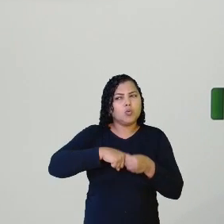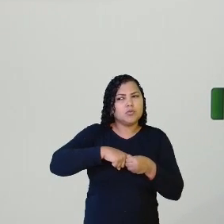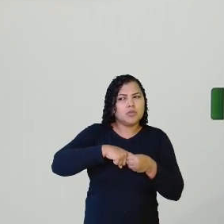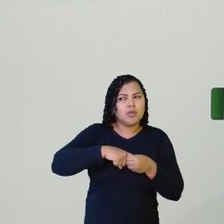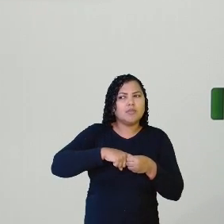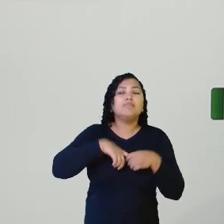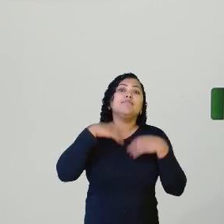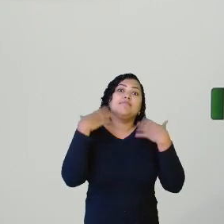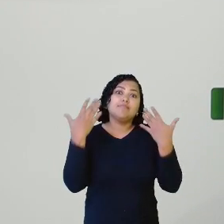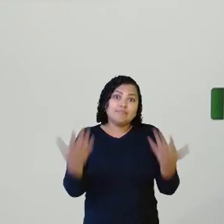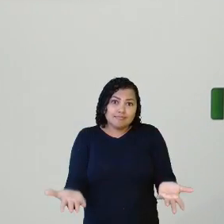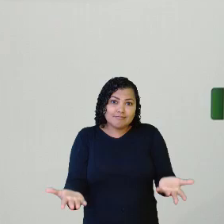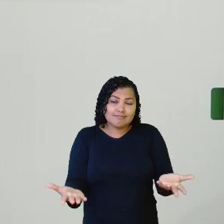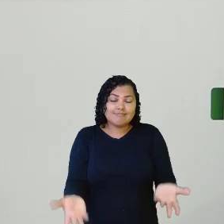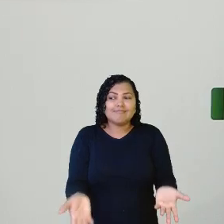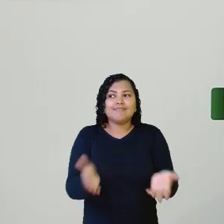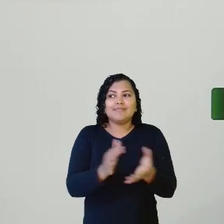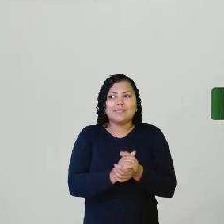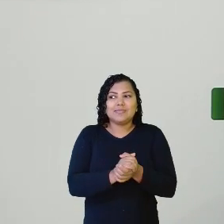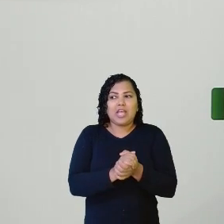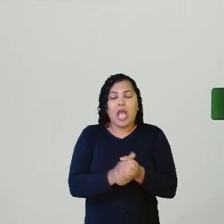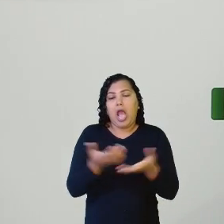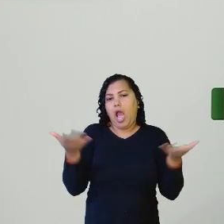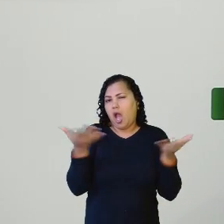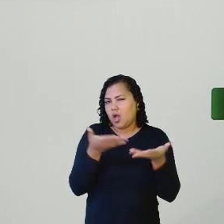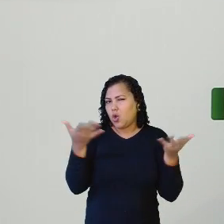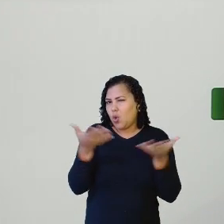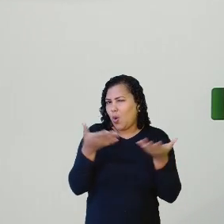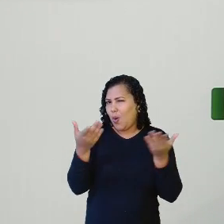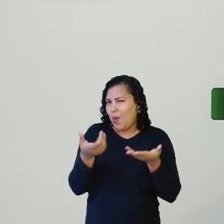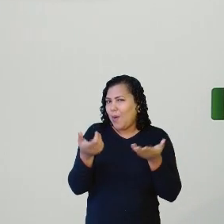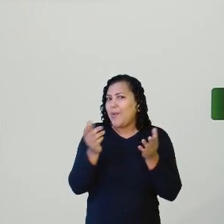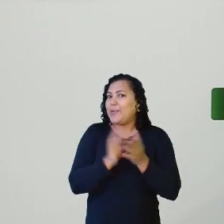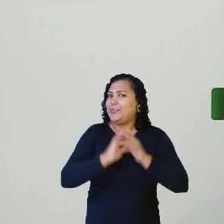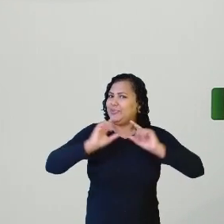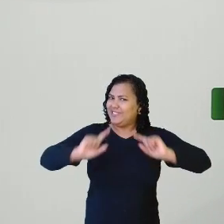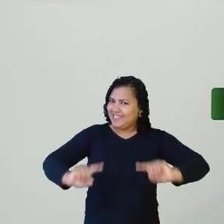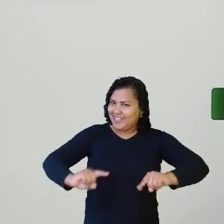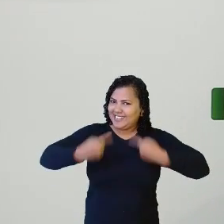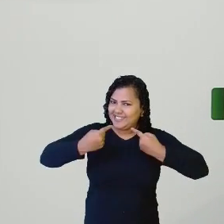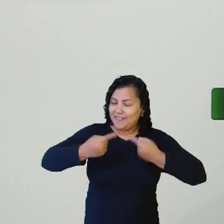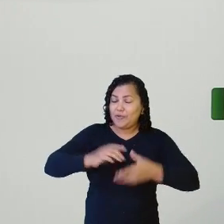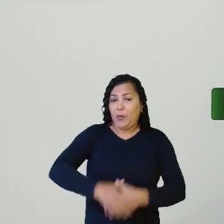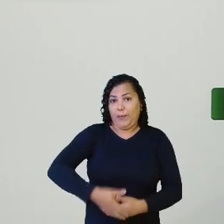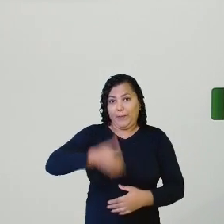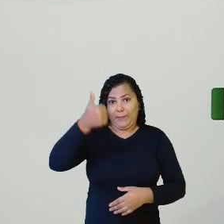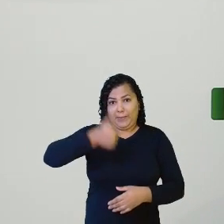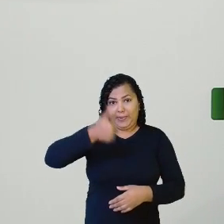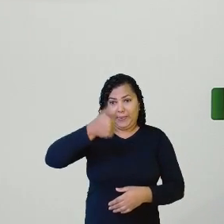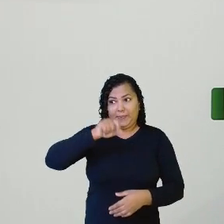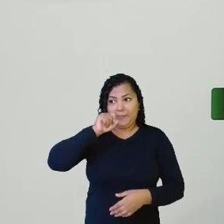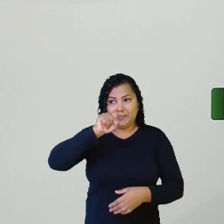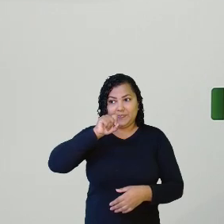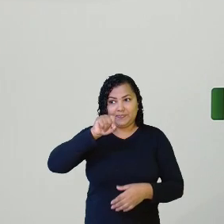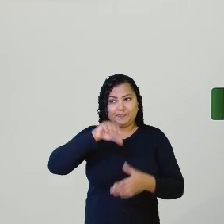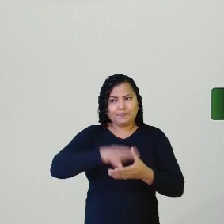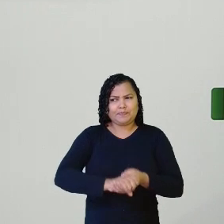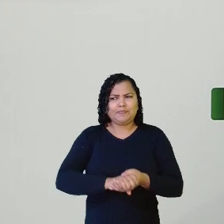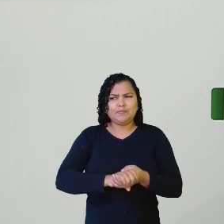pouquinho. E vamos para os nossos desafios. O primeiro desafio